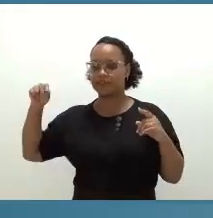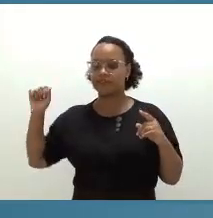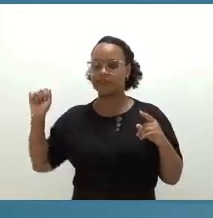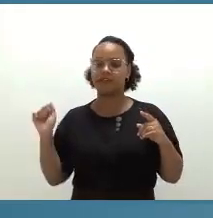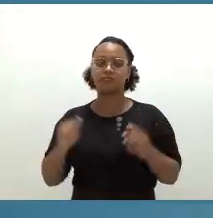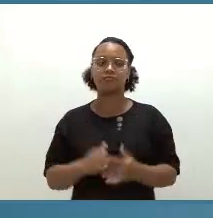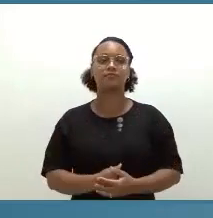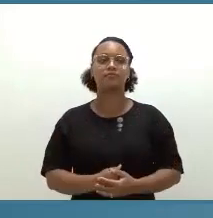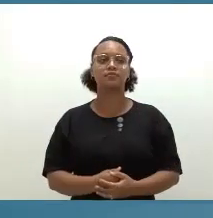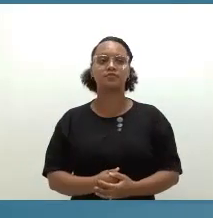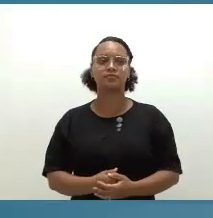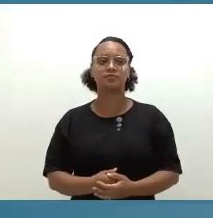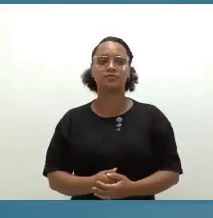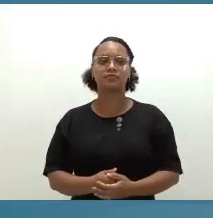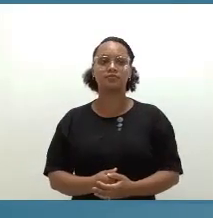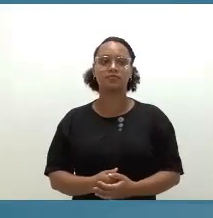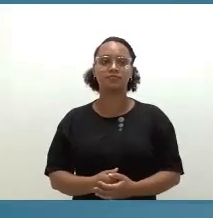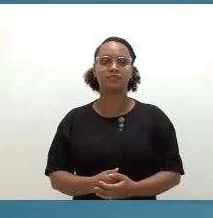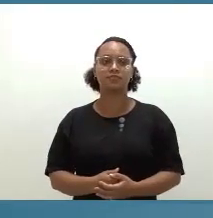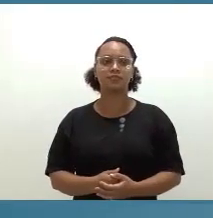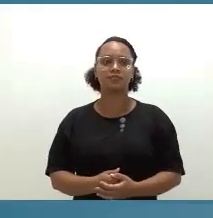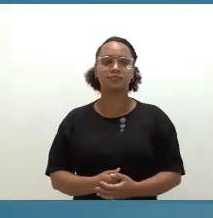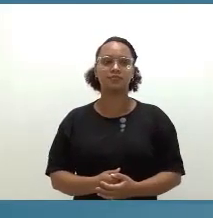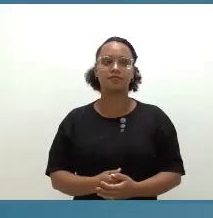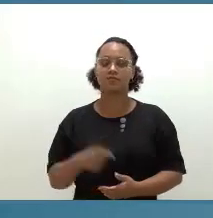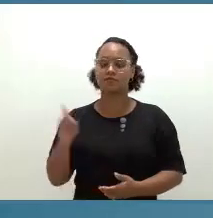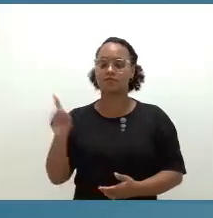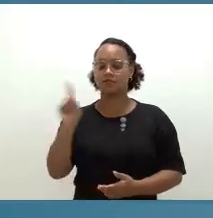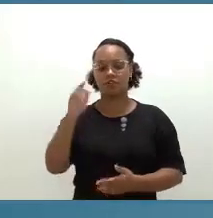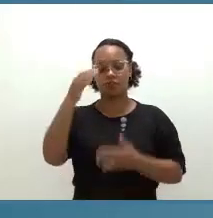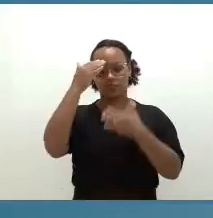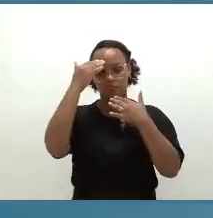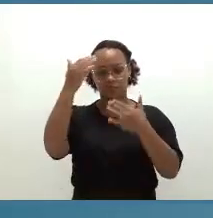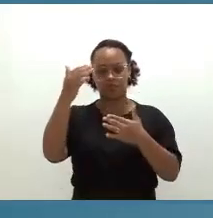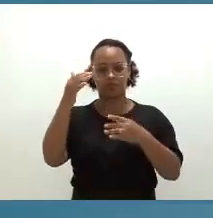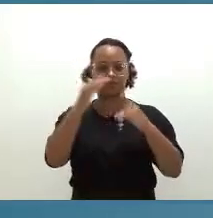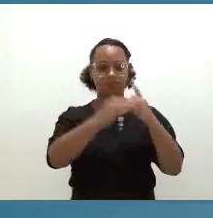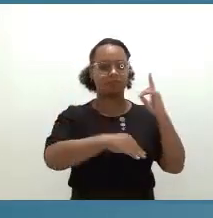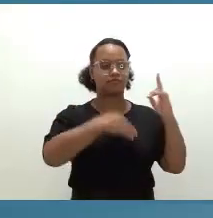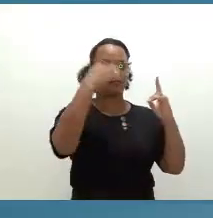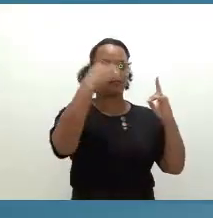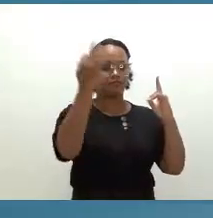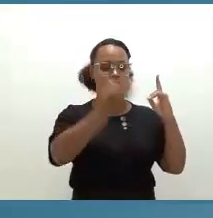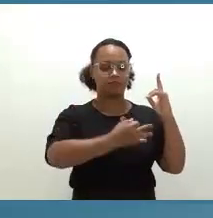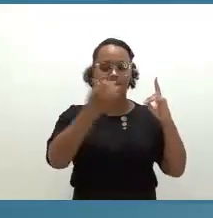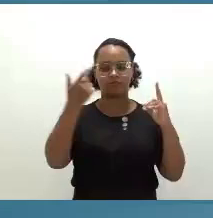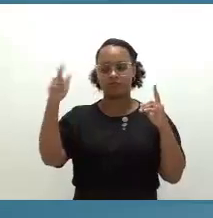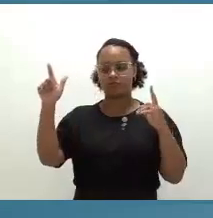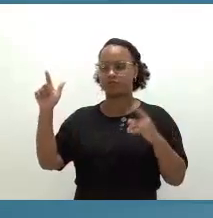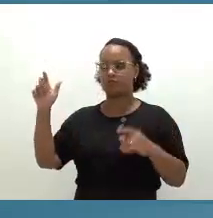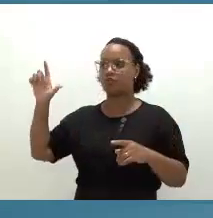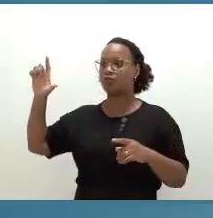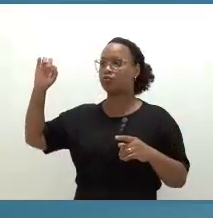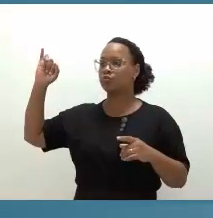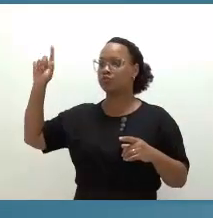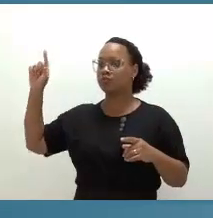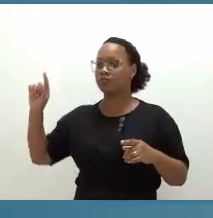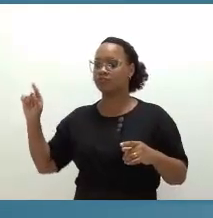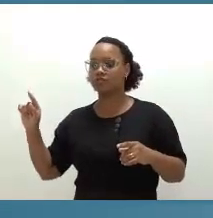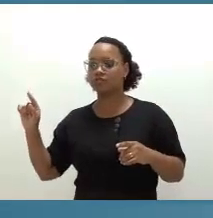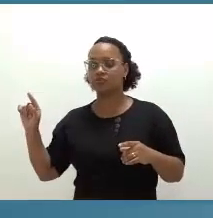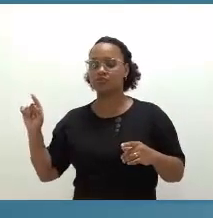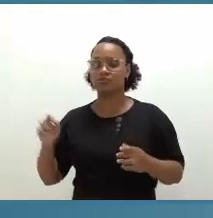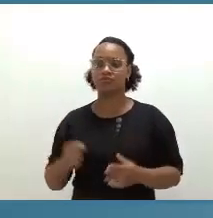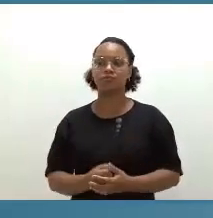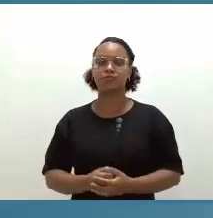Não, excelência. Obrigada. Desembargador Luiz Gonzaga da Costa